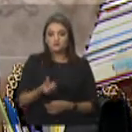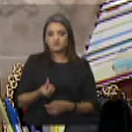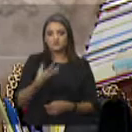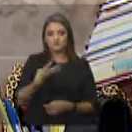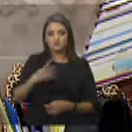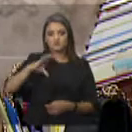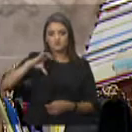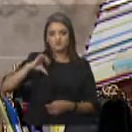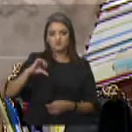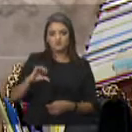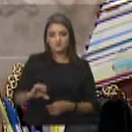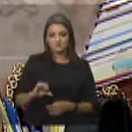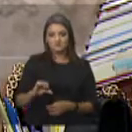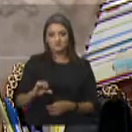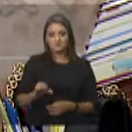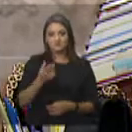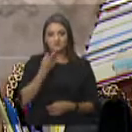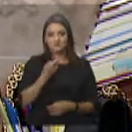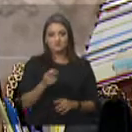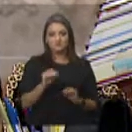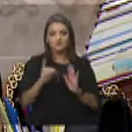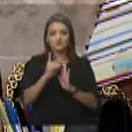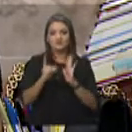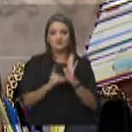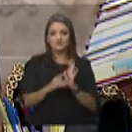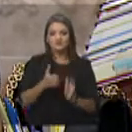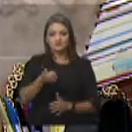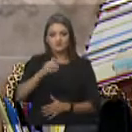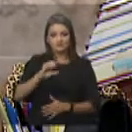6.649, cumpre sublinhar que o decreto